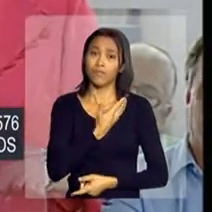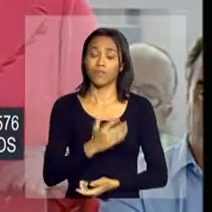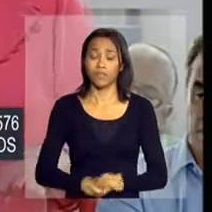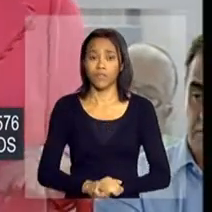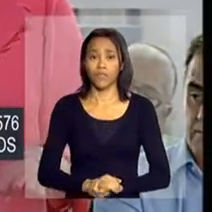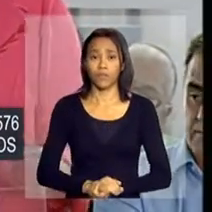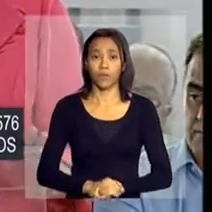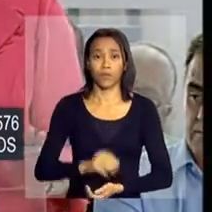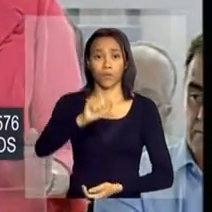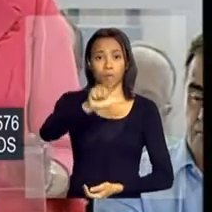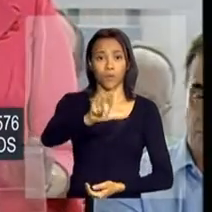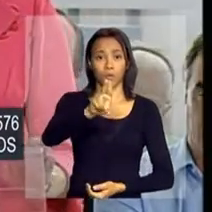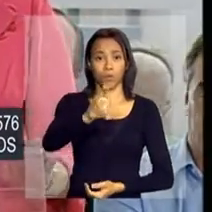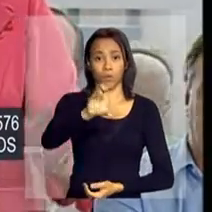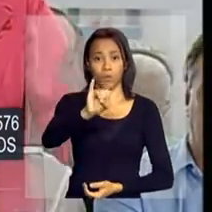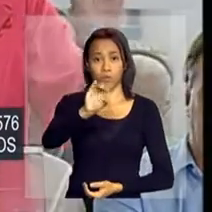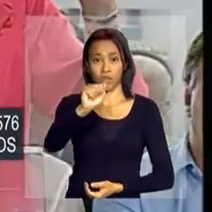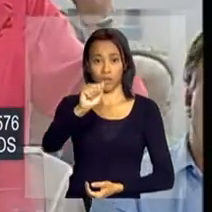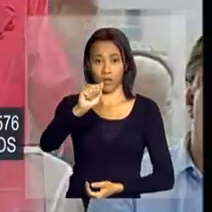o Luciano Cartaxo.